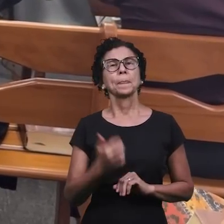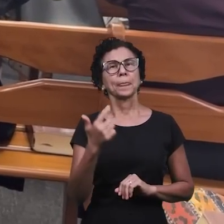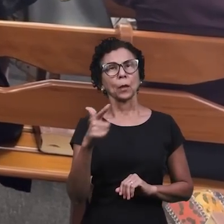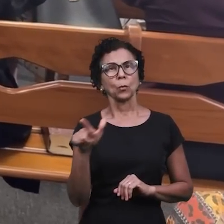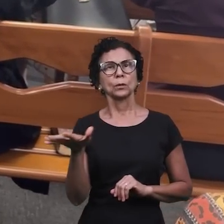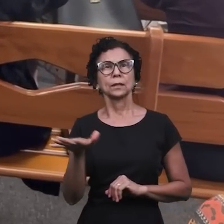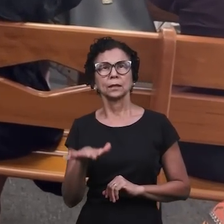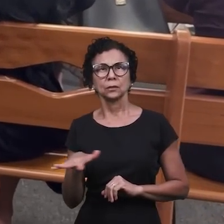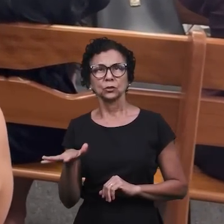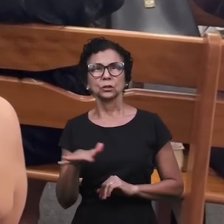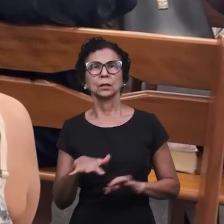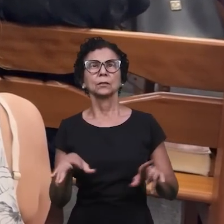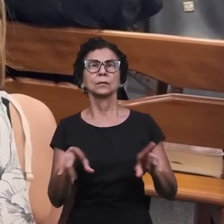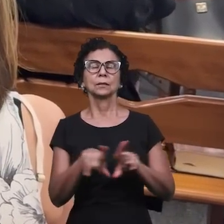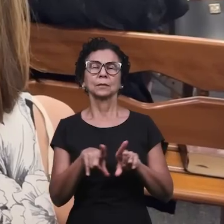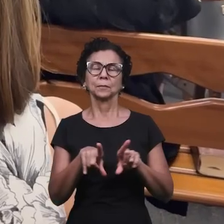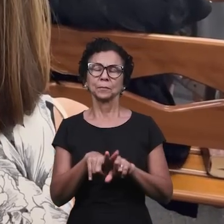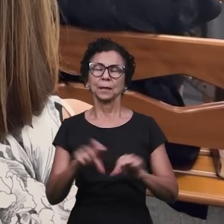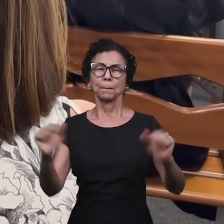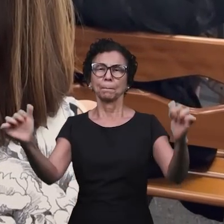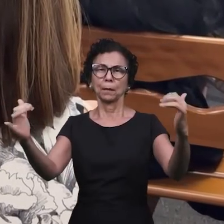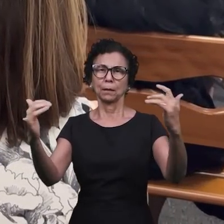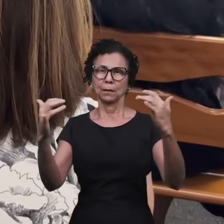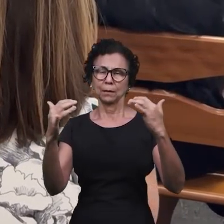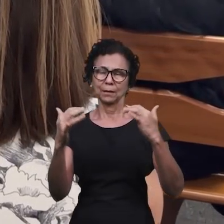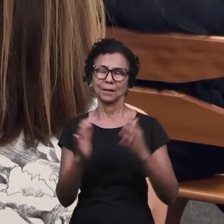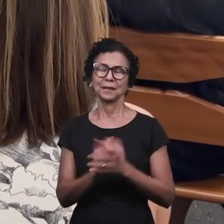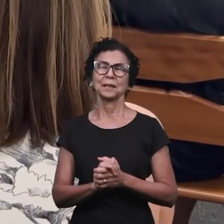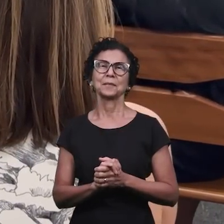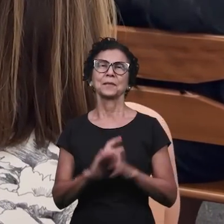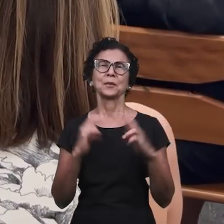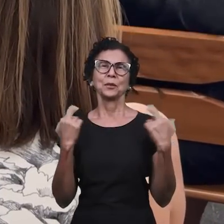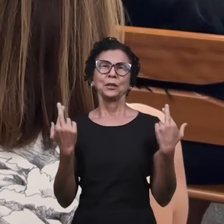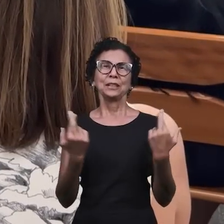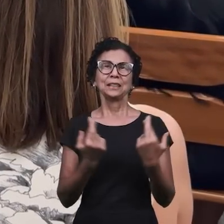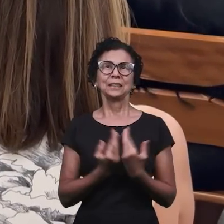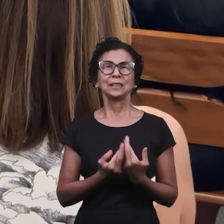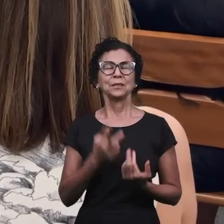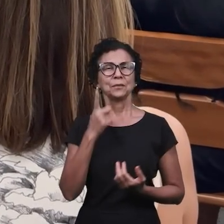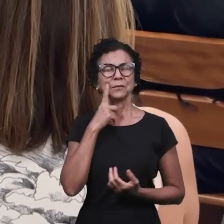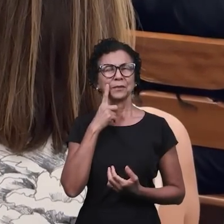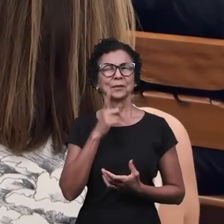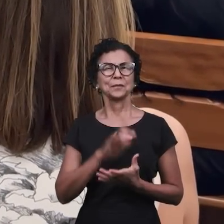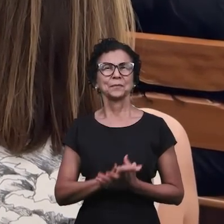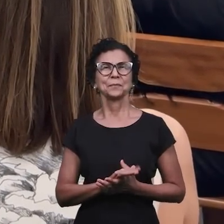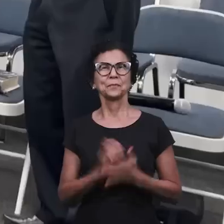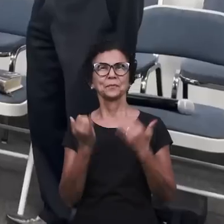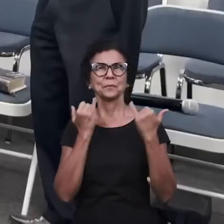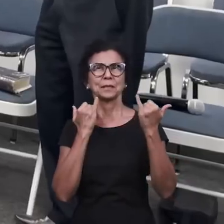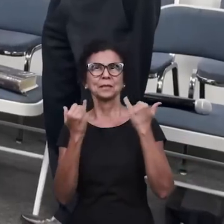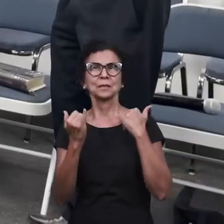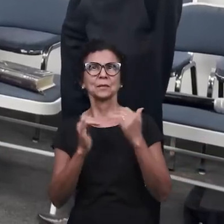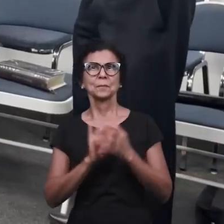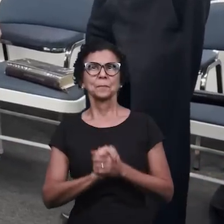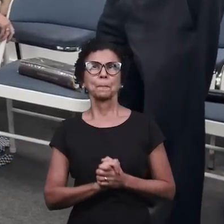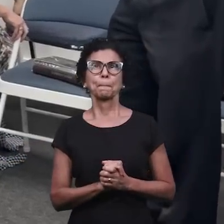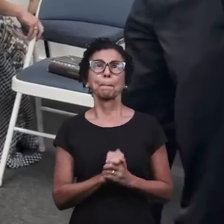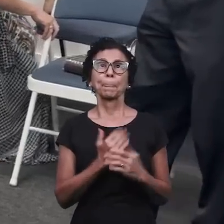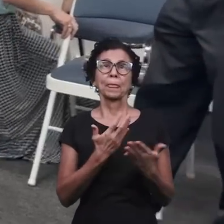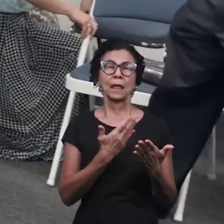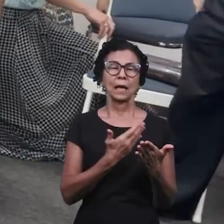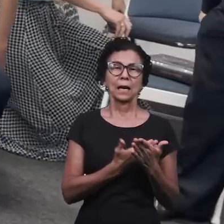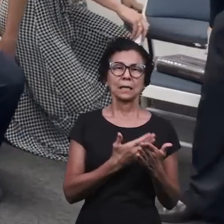Atlanta também viajaram para participar do evento. O pastor Ramon de Paula traz mais informações. As aulas dadas